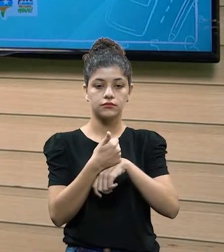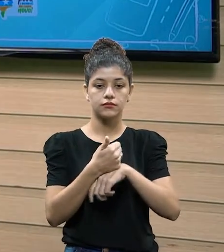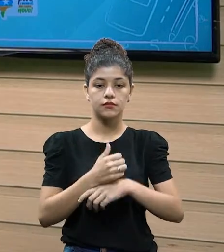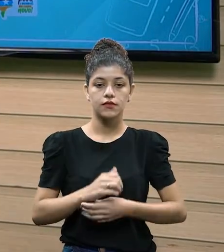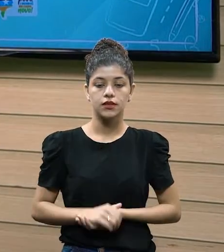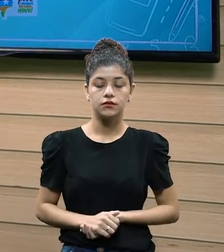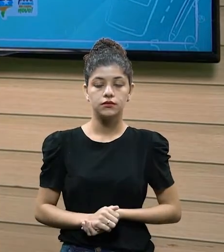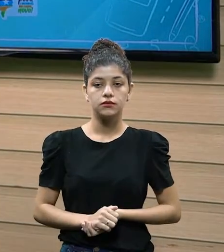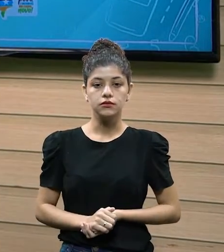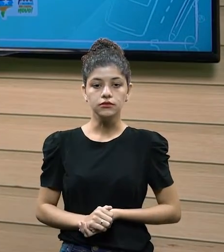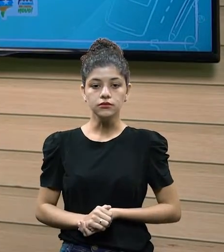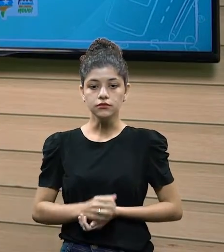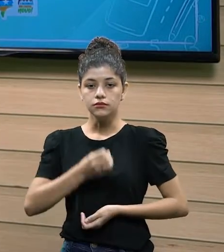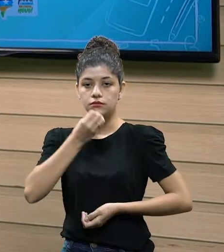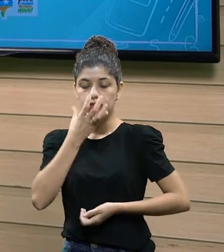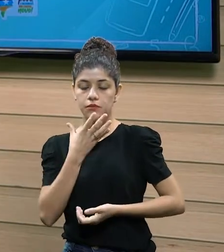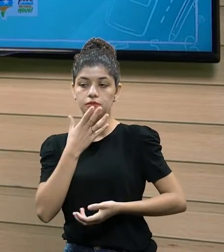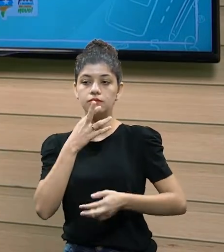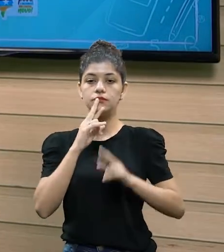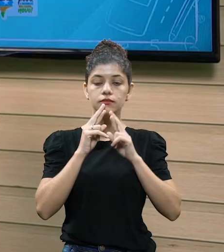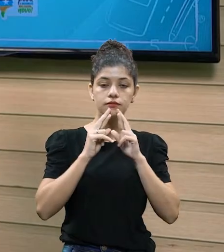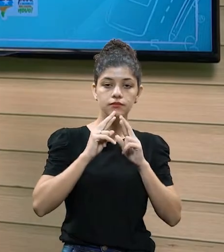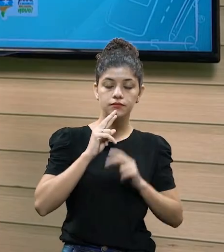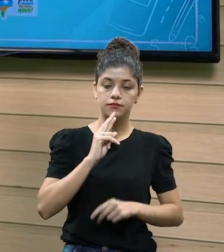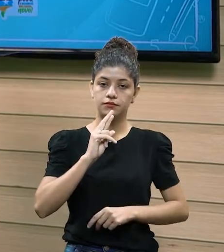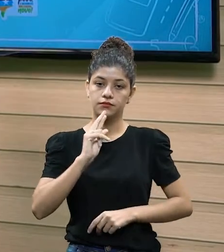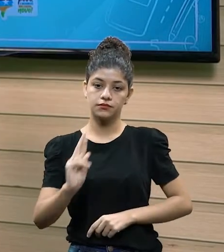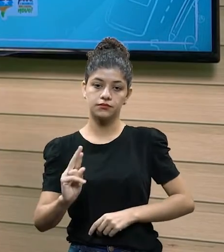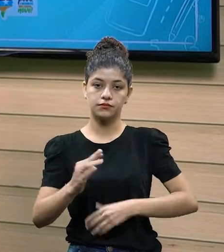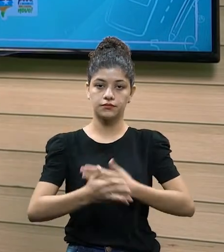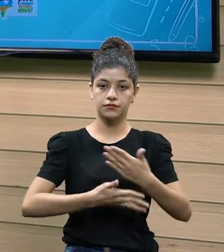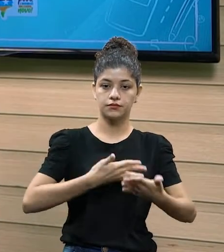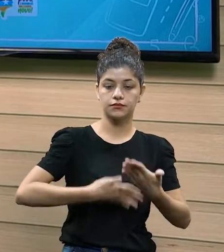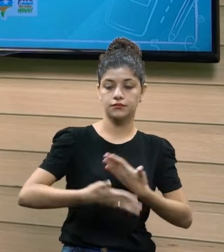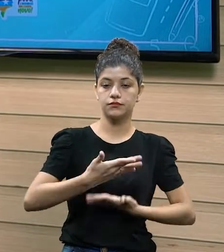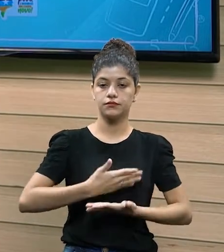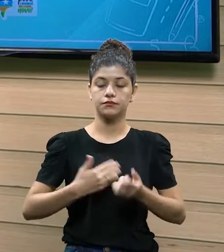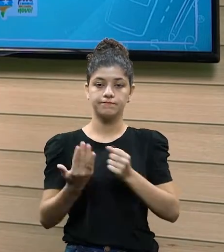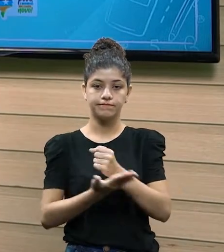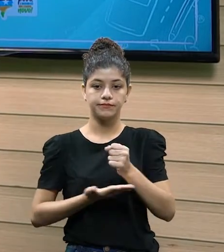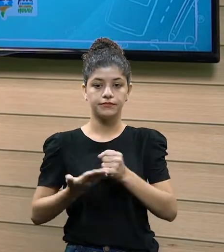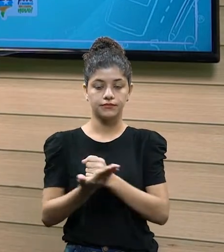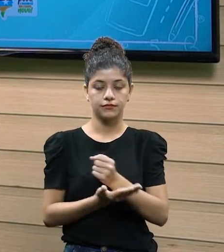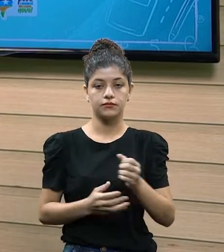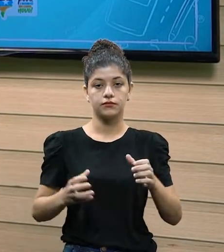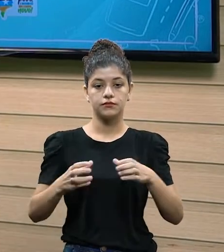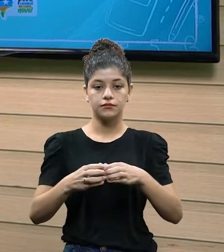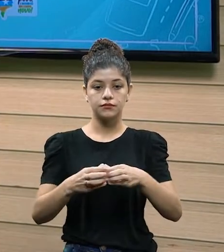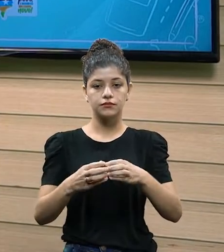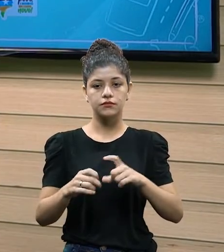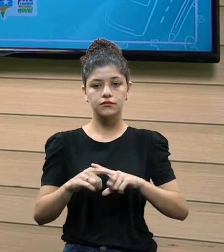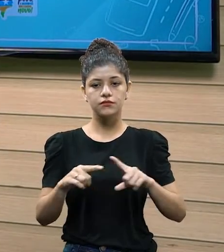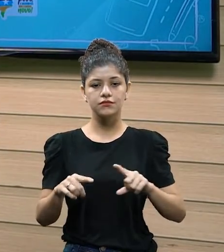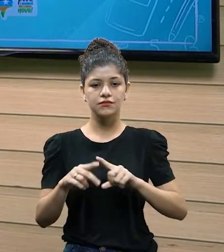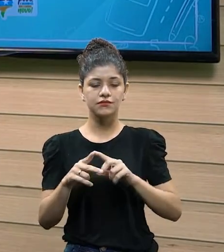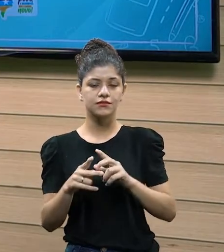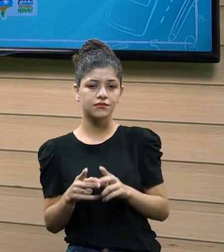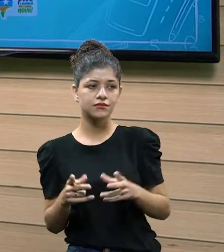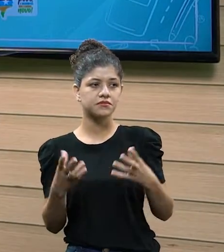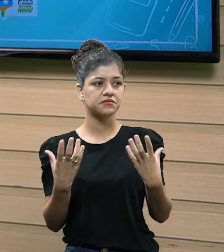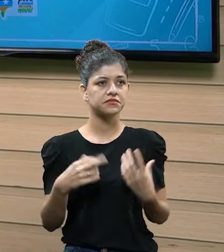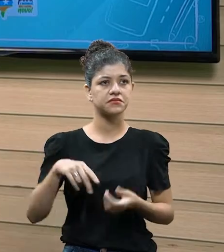bom feedback, relacionamento interpessoal são fundamentais para o sucesso de uma equipe. Professor, mas e a palavra grupo, eu posso